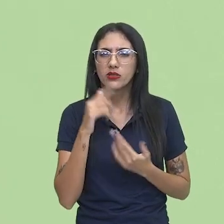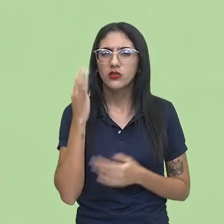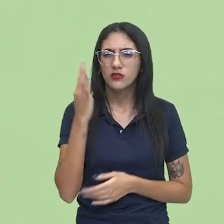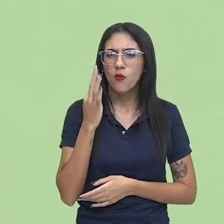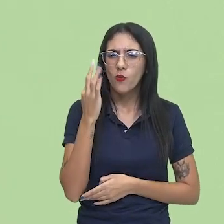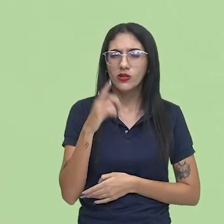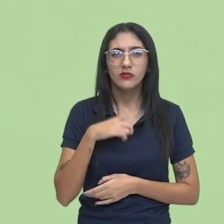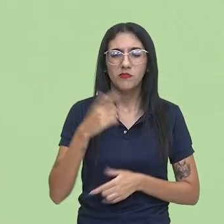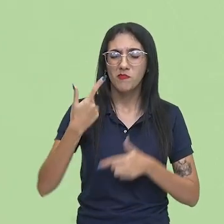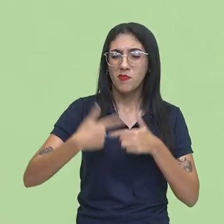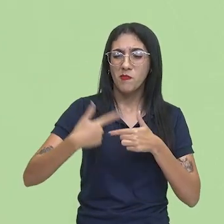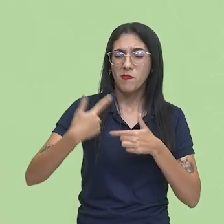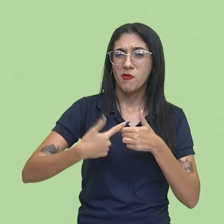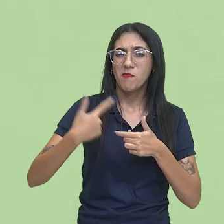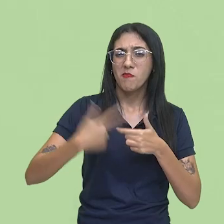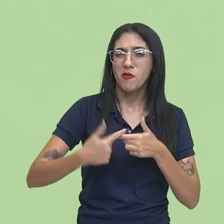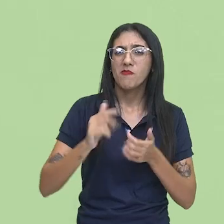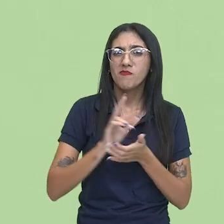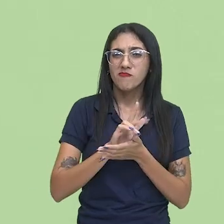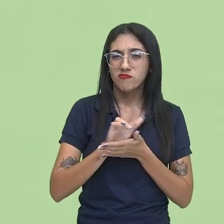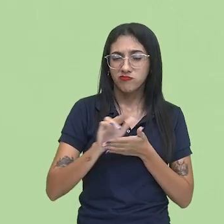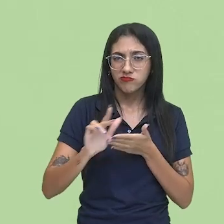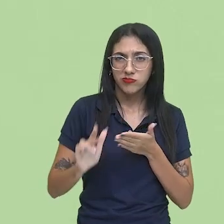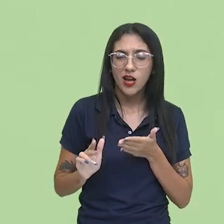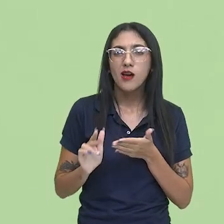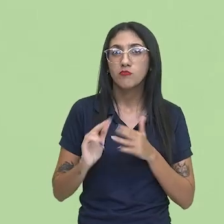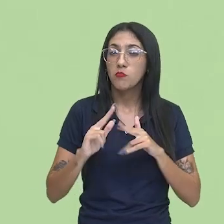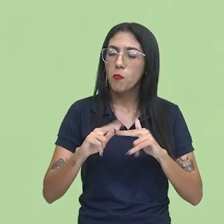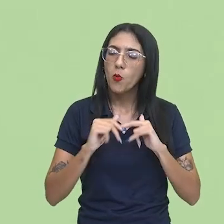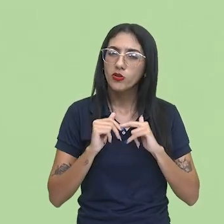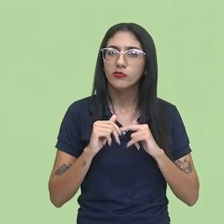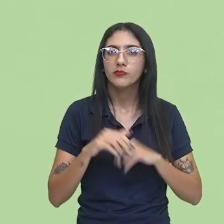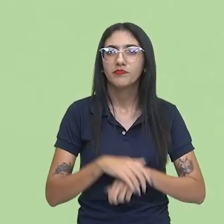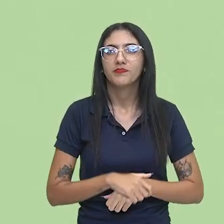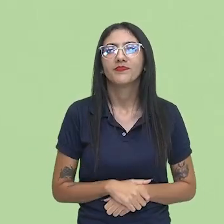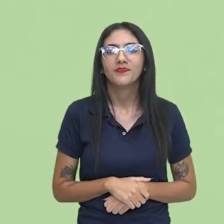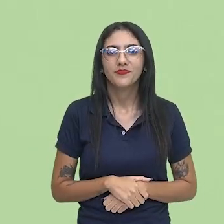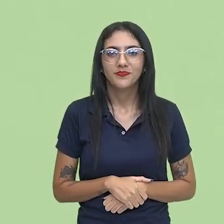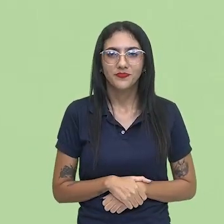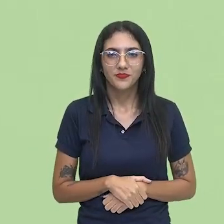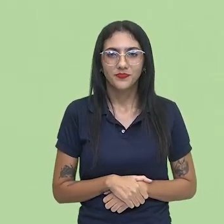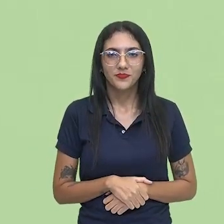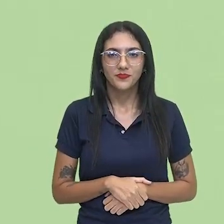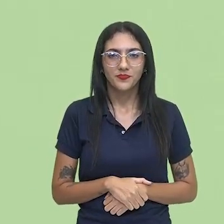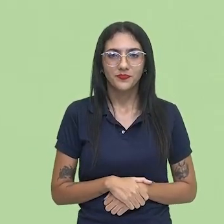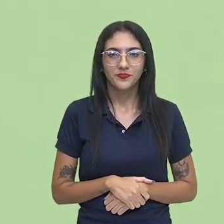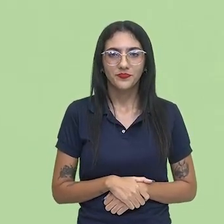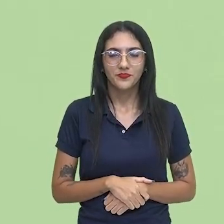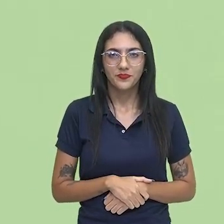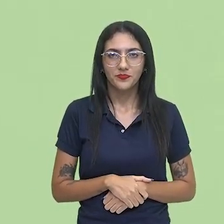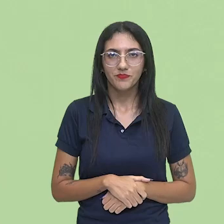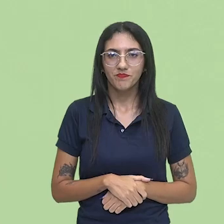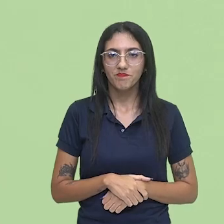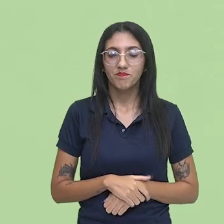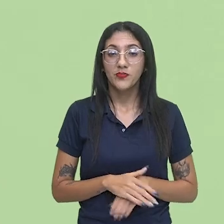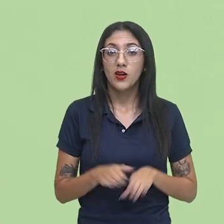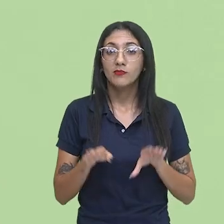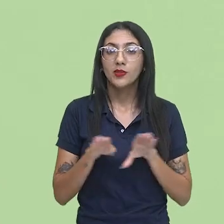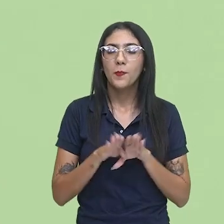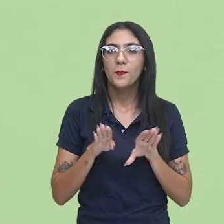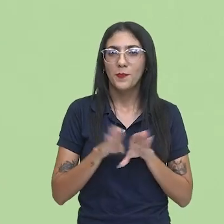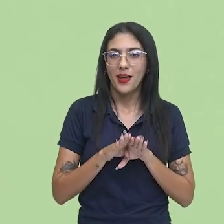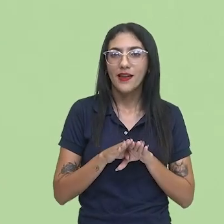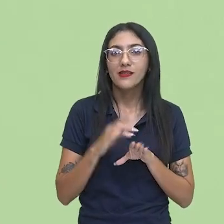recebe críticas por conta dessa situação também. E temos a hipótese, né, a